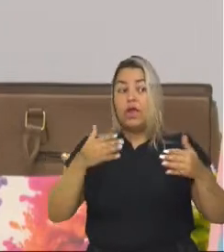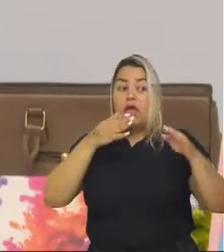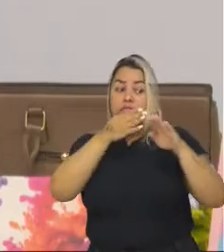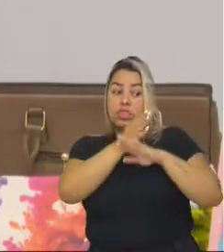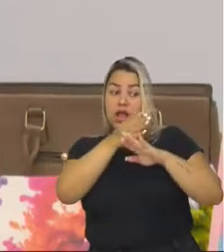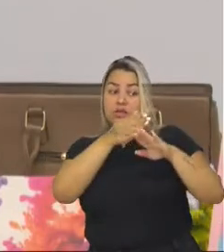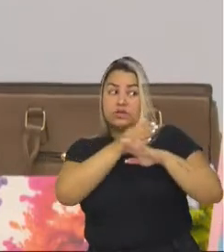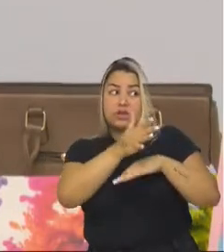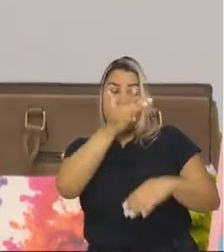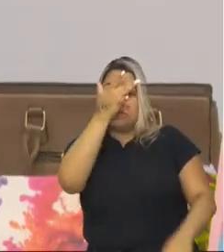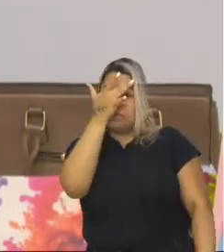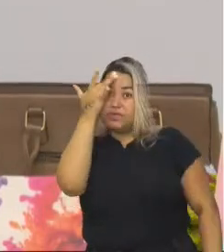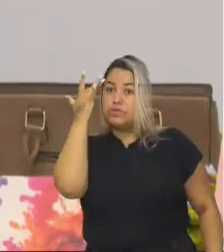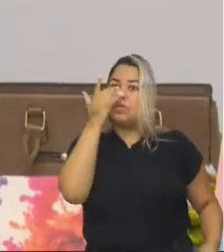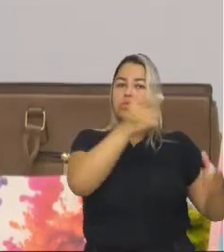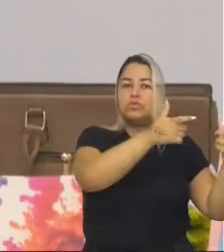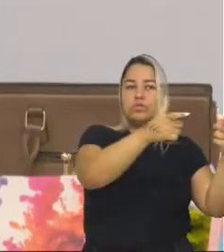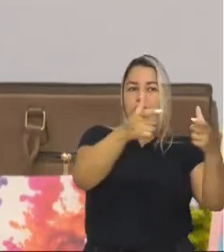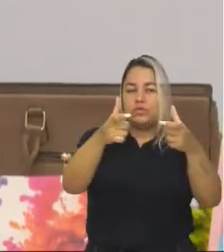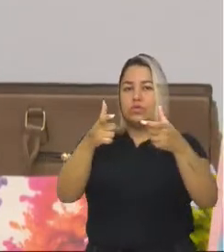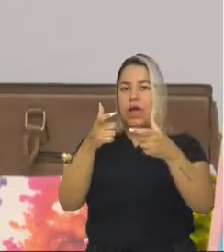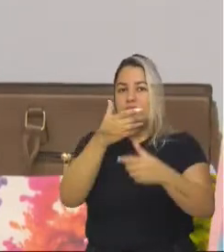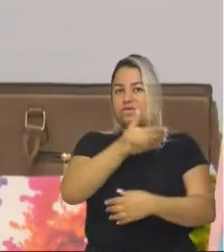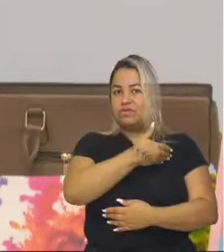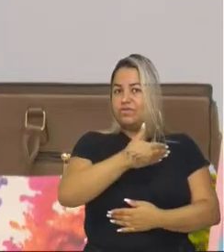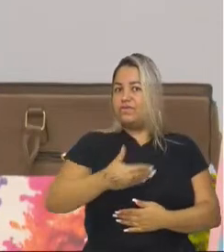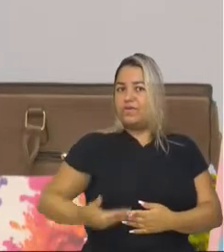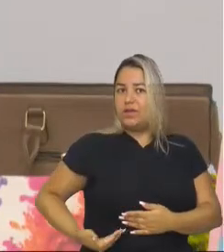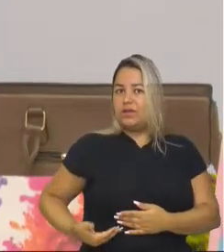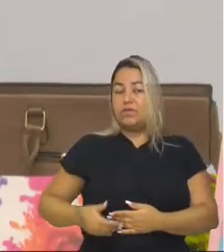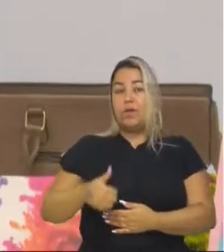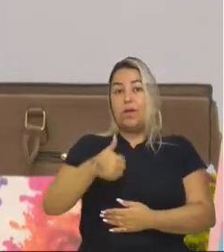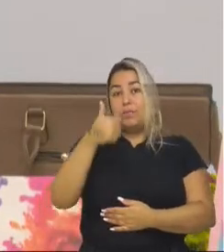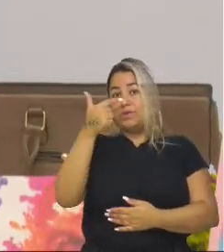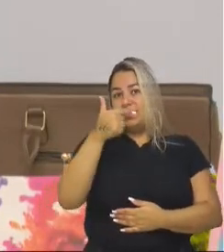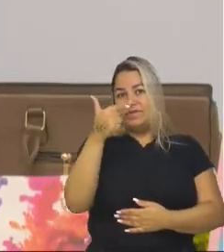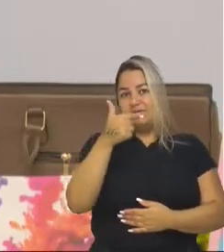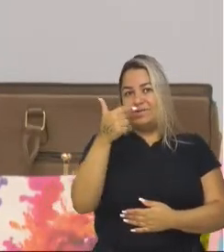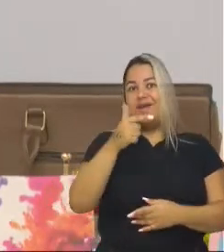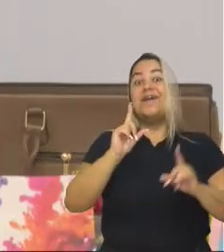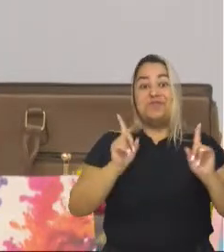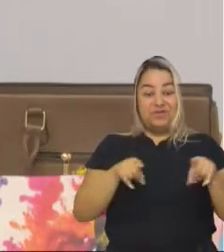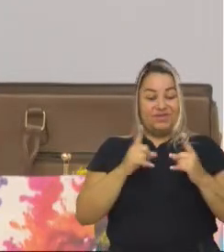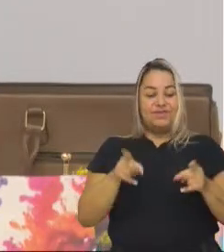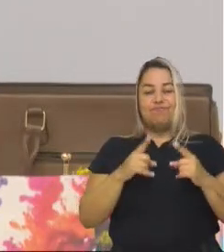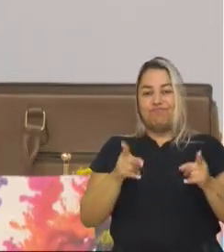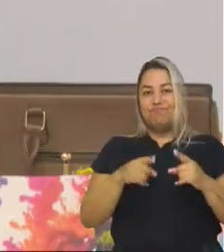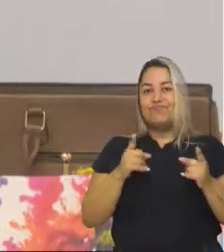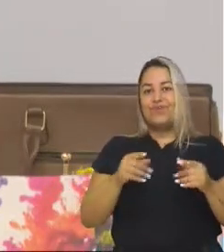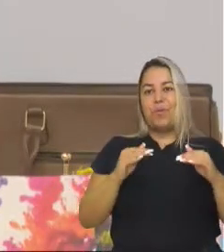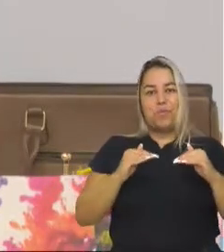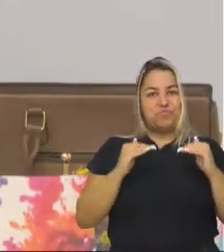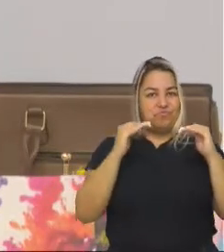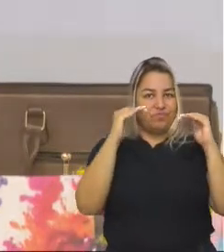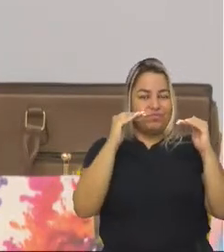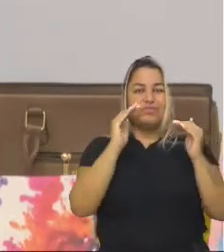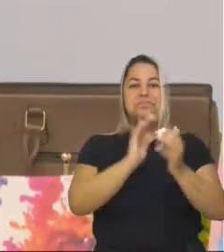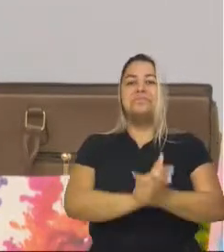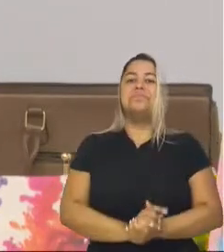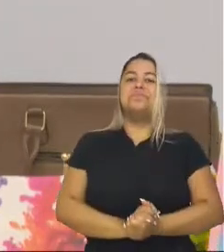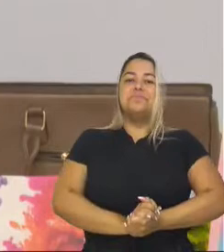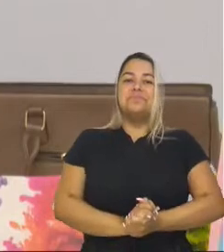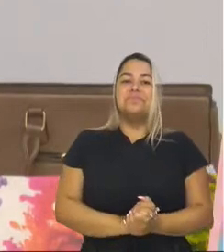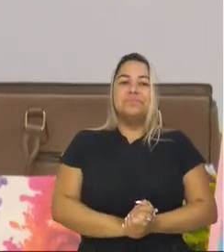acesso às pessoas, a todos os lugares de governo, que estão no primeiro e segundo escalão, porque tem travesti no segundo escalão do governo.